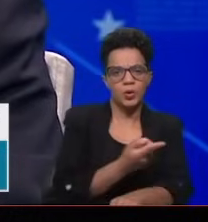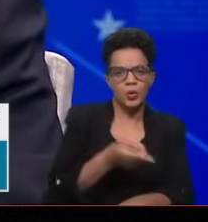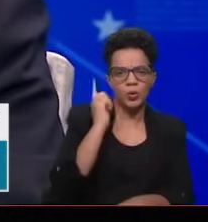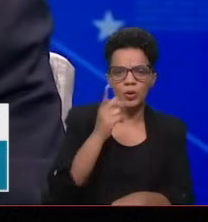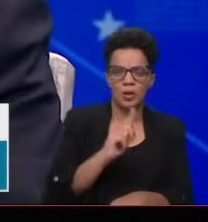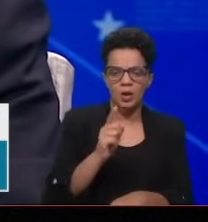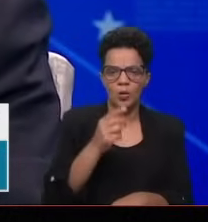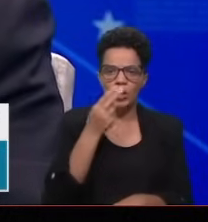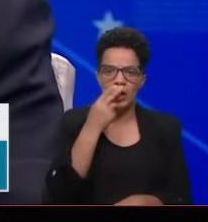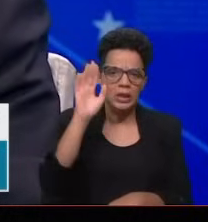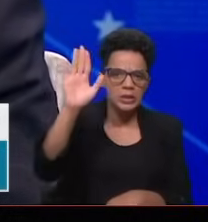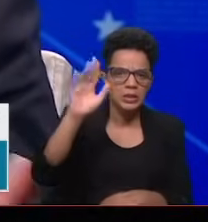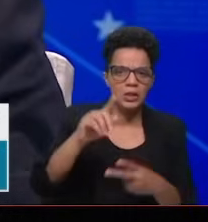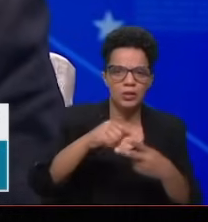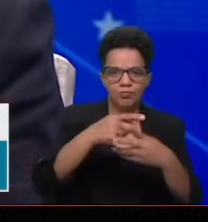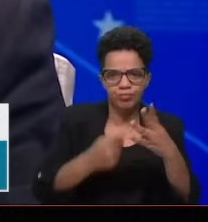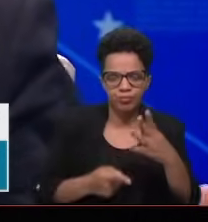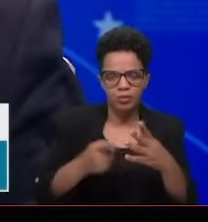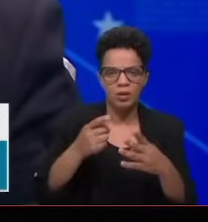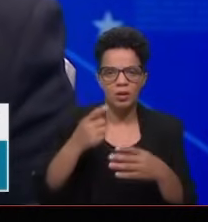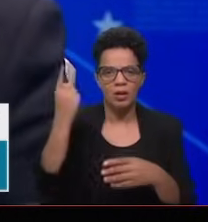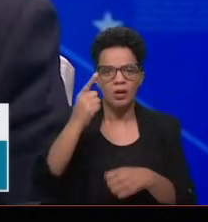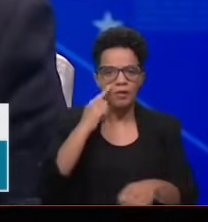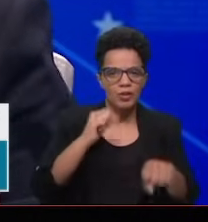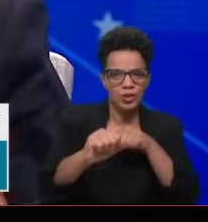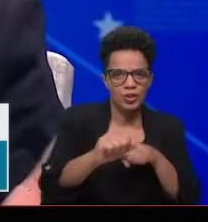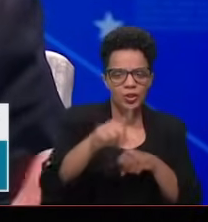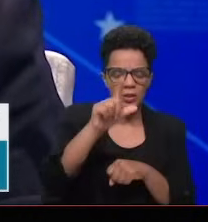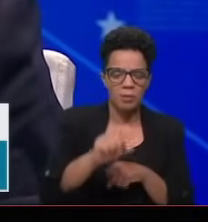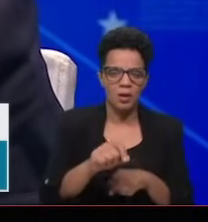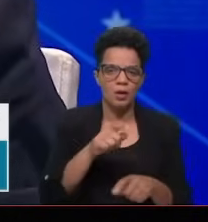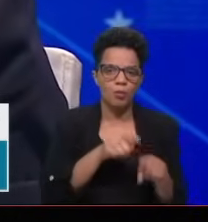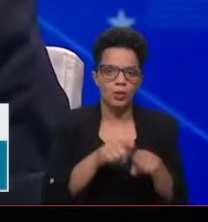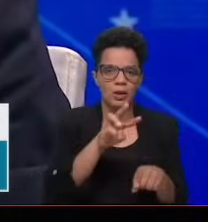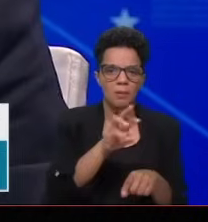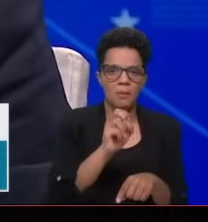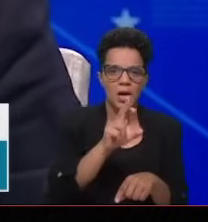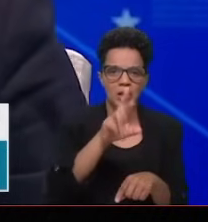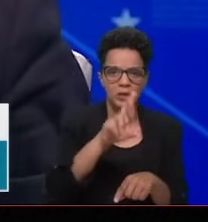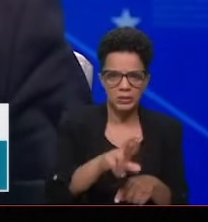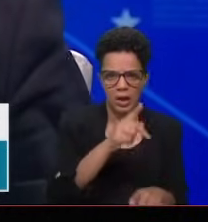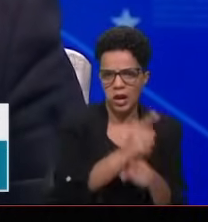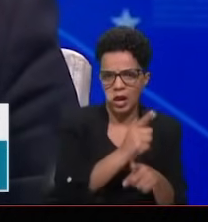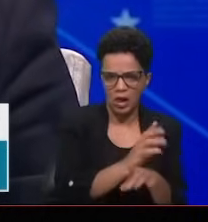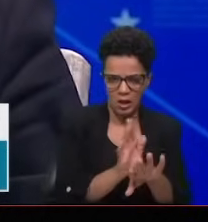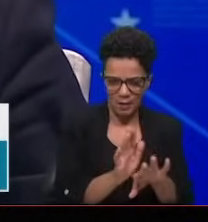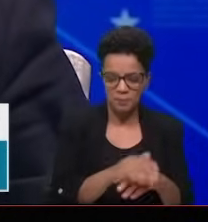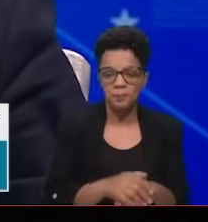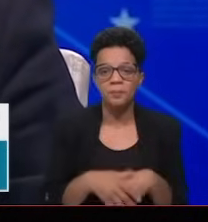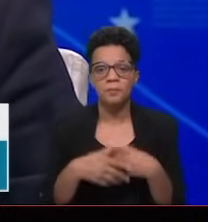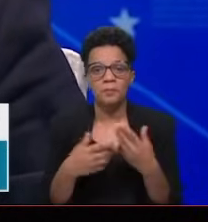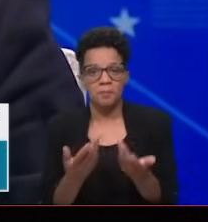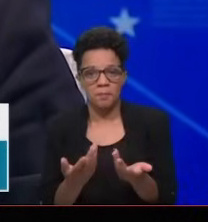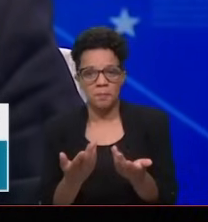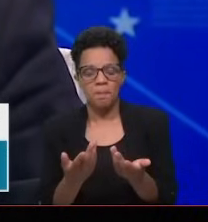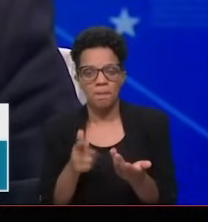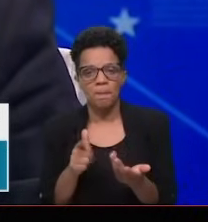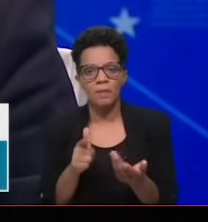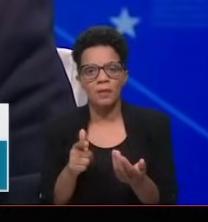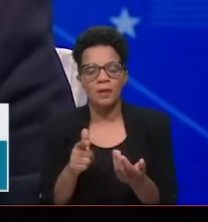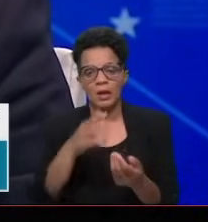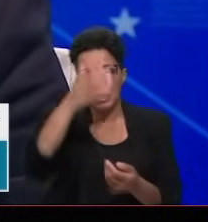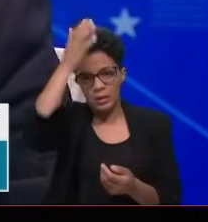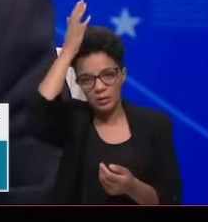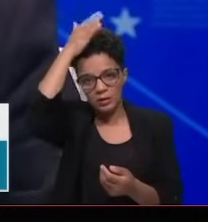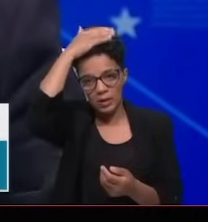os neonazistas neofascistas funcionam são marxistas também portanto F dar o mesmo agora o que o que obviamente a Vitória